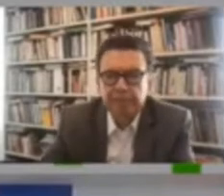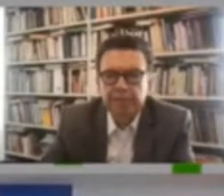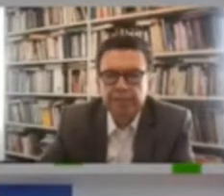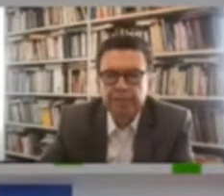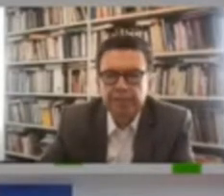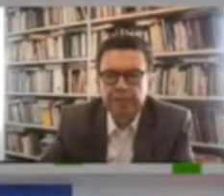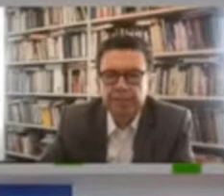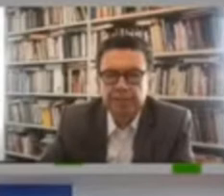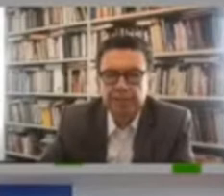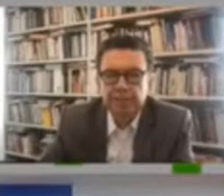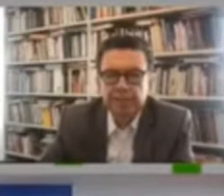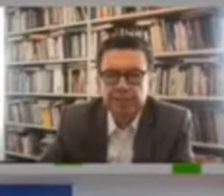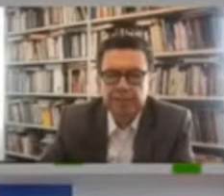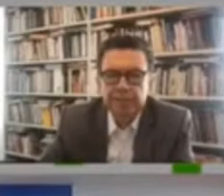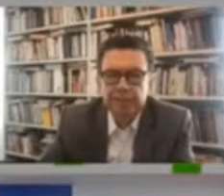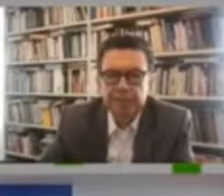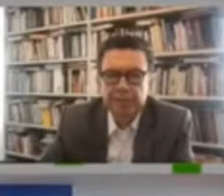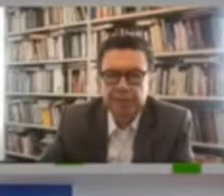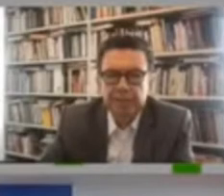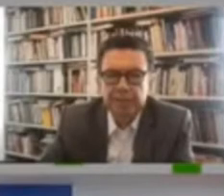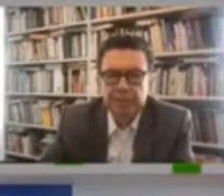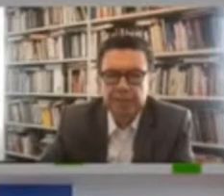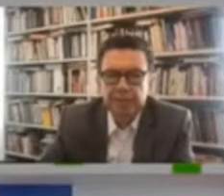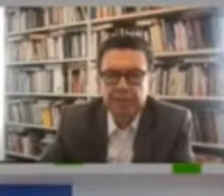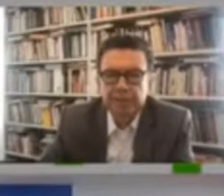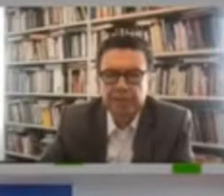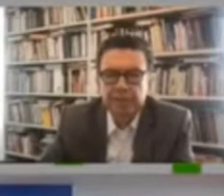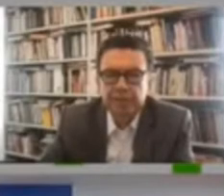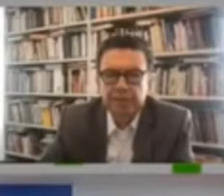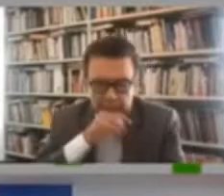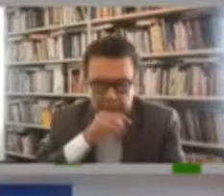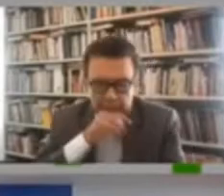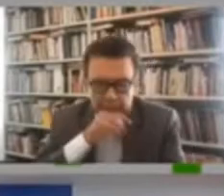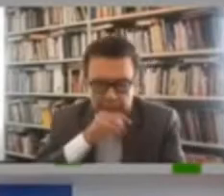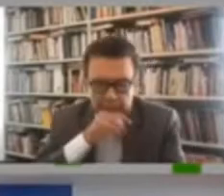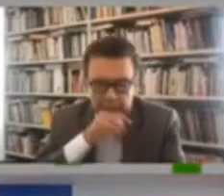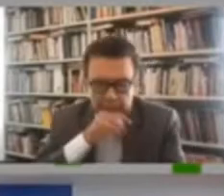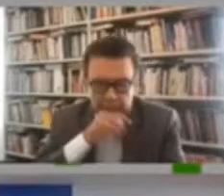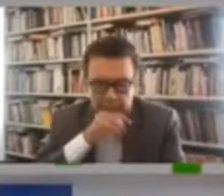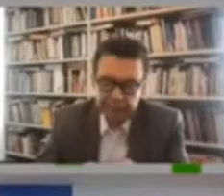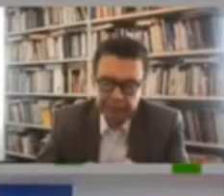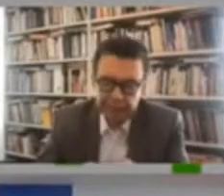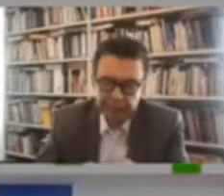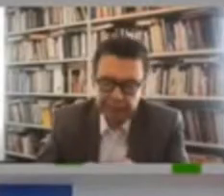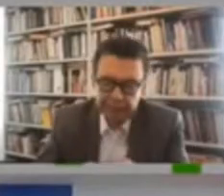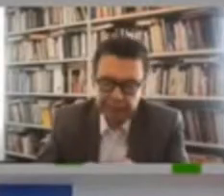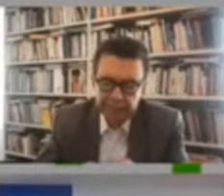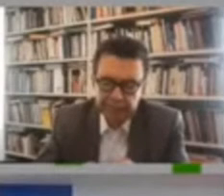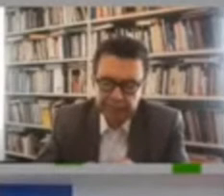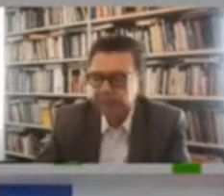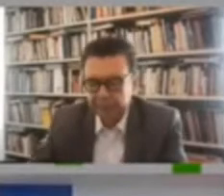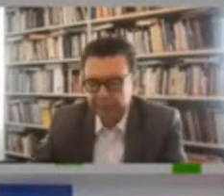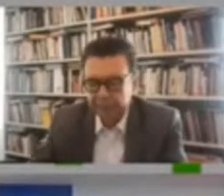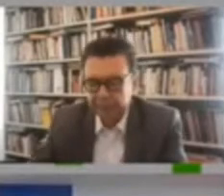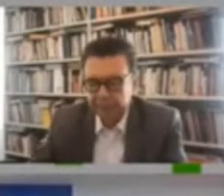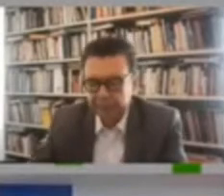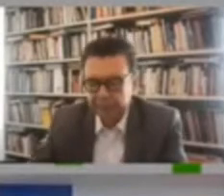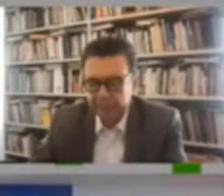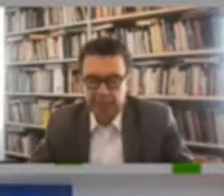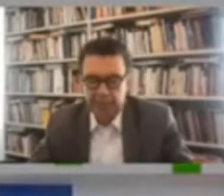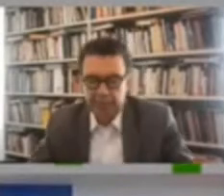Jardim. Houve um problema técnico, não conseguiram contactá-lo a tempo, viu? Conectá-lo, né?